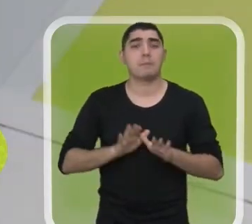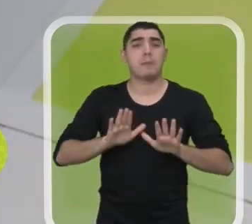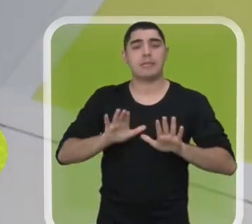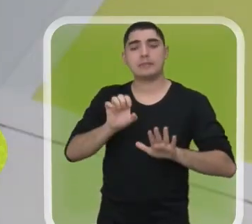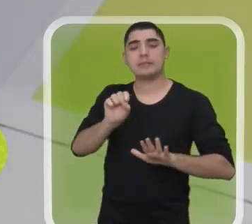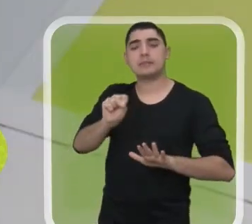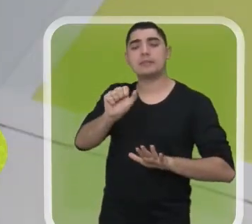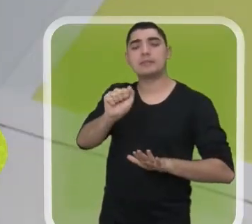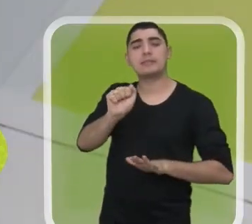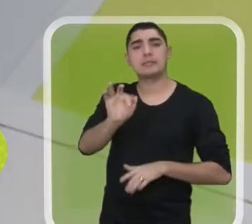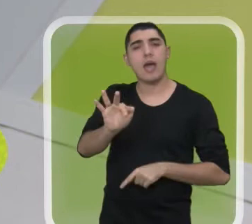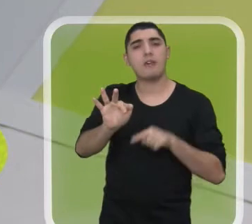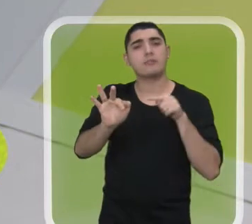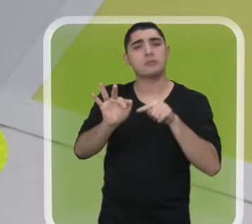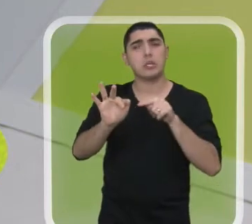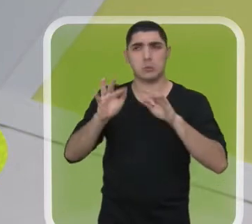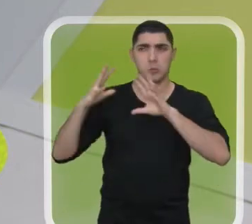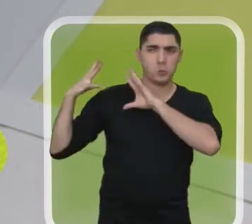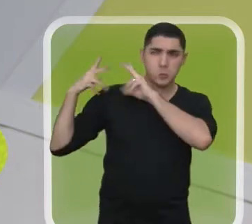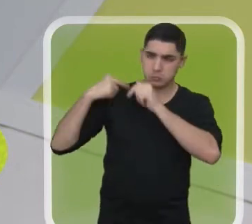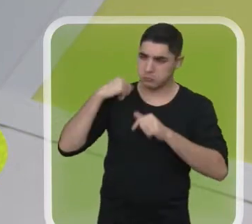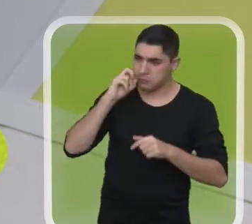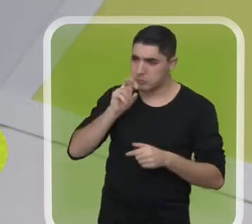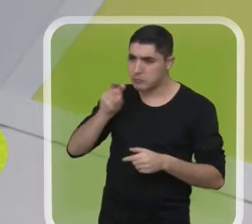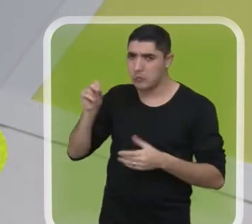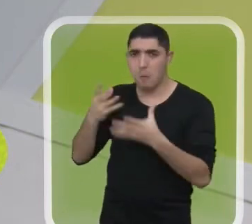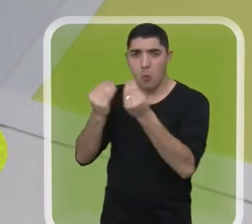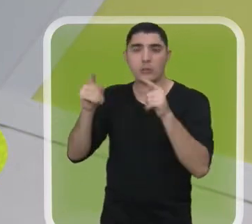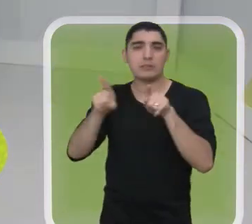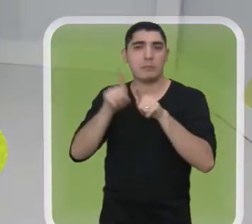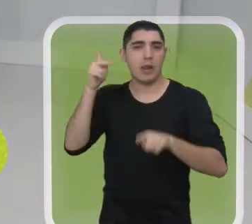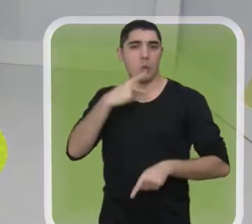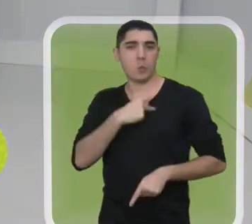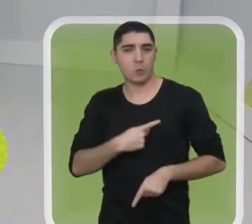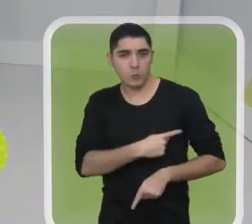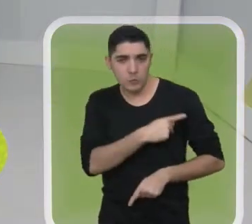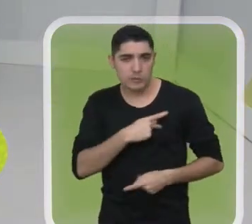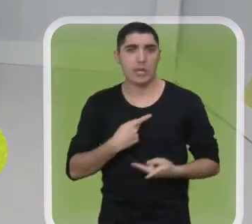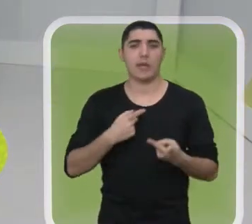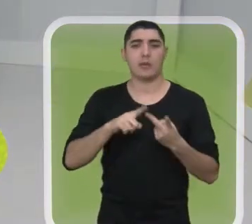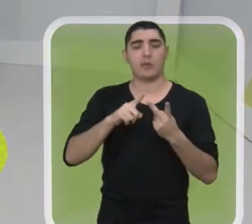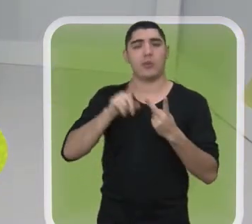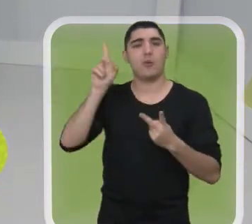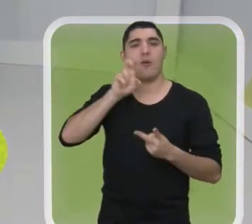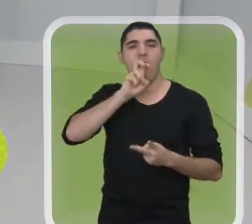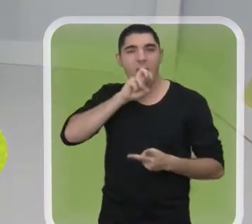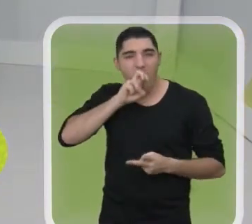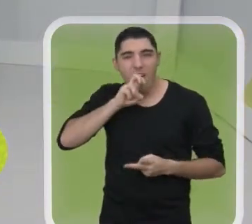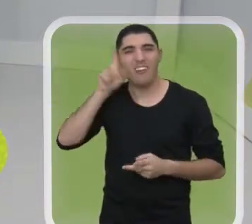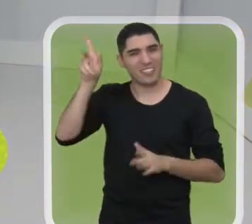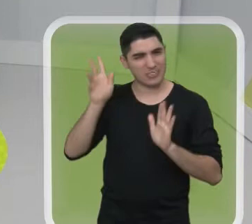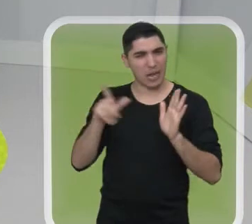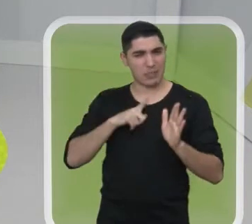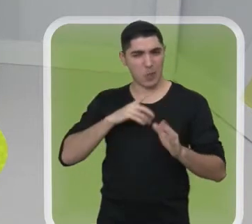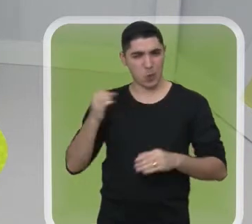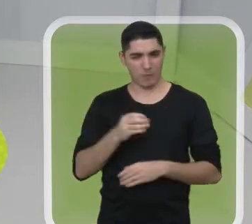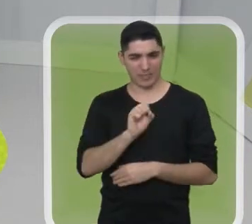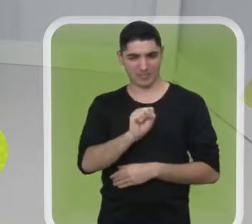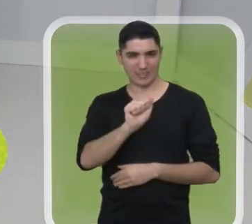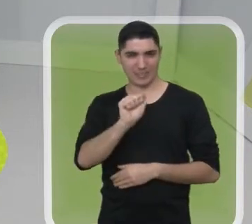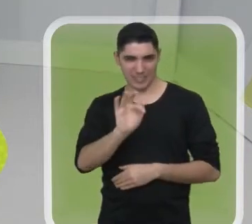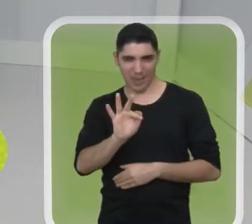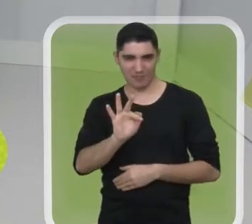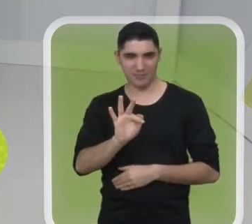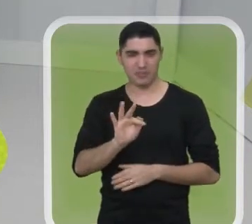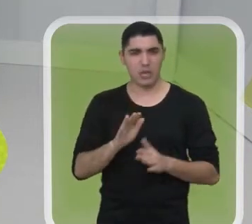mundo vem falando, principalmente nos últimos tempos, por conta do Cruzeiro, Ronaldo envolvido com a SAF do Cruzeiro. É o caminho hoje para um time